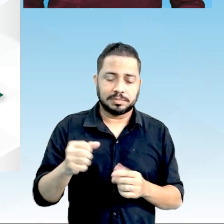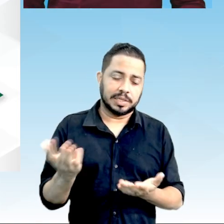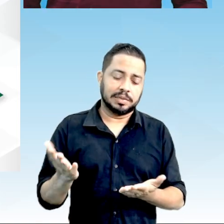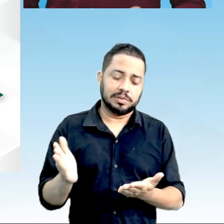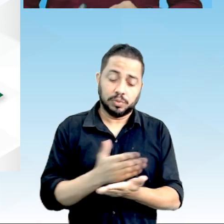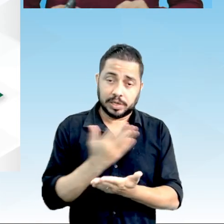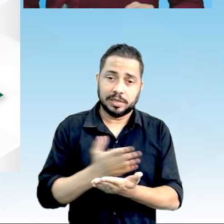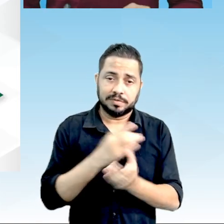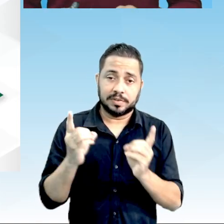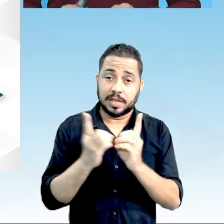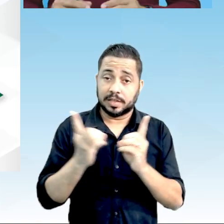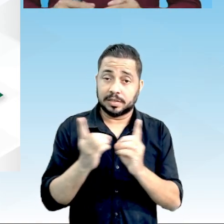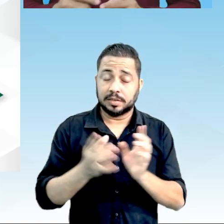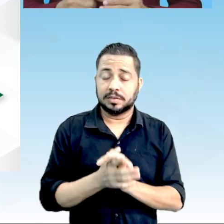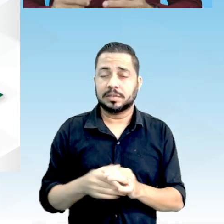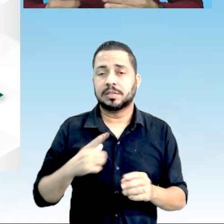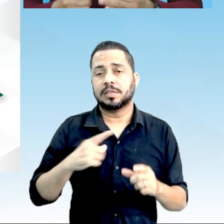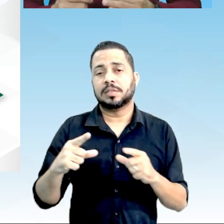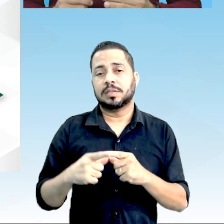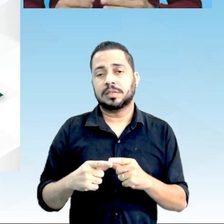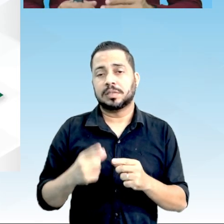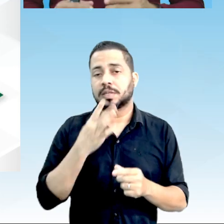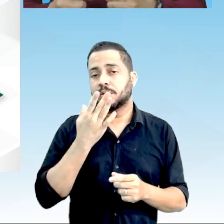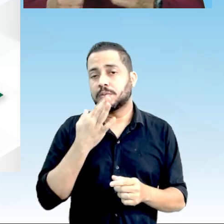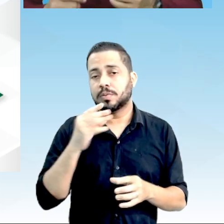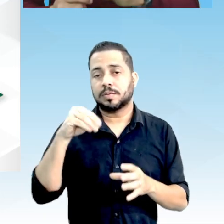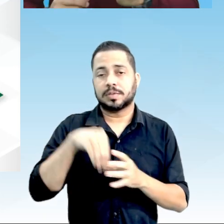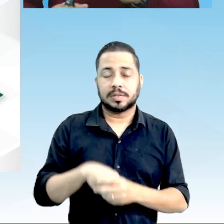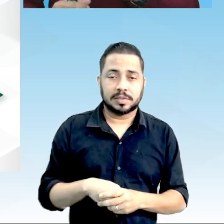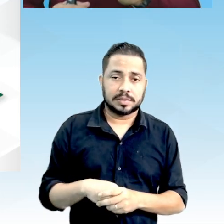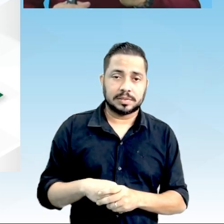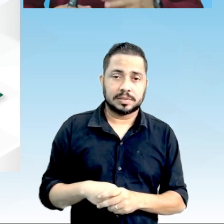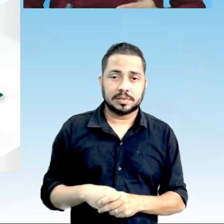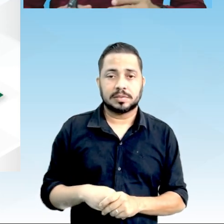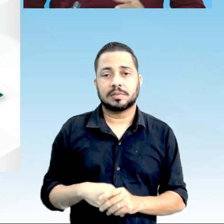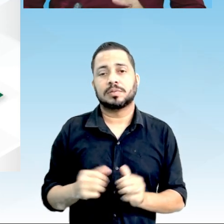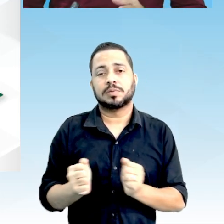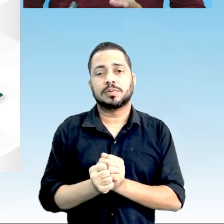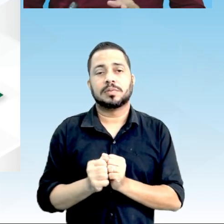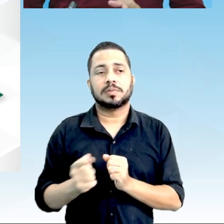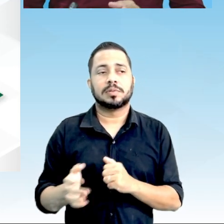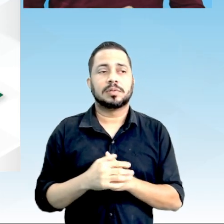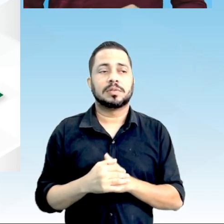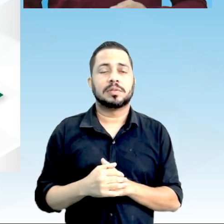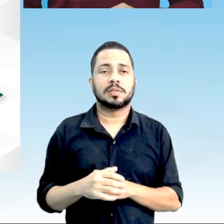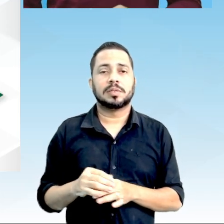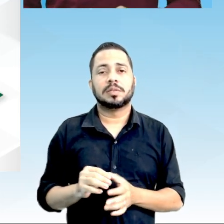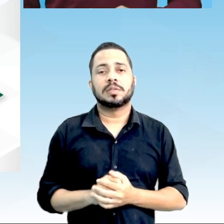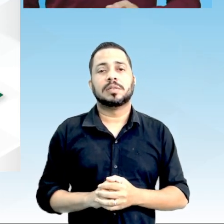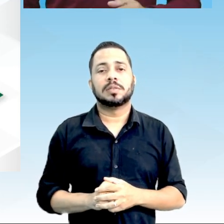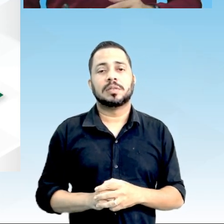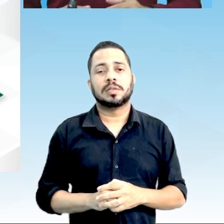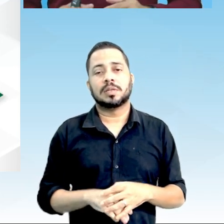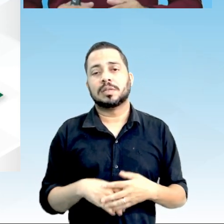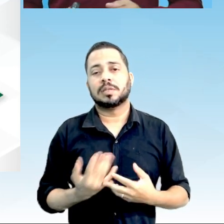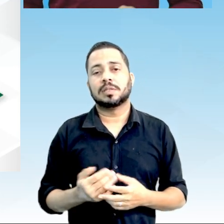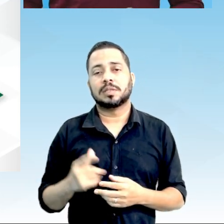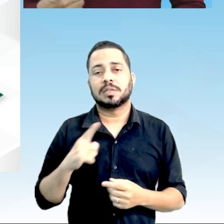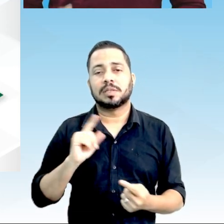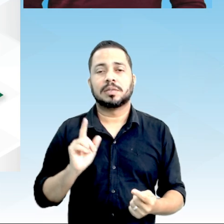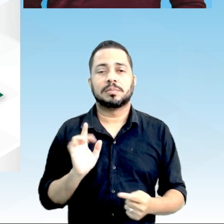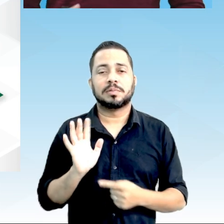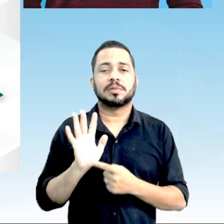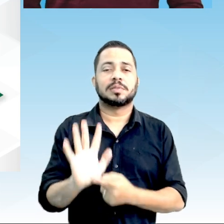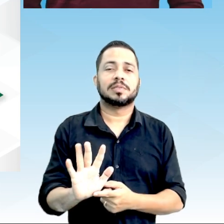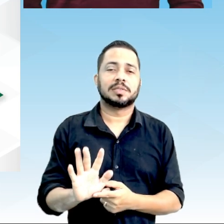tá? Aí o triângulo tem cor dentro dele, como esse aí, ó, tá meio azulzinho, pronto. Aí ele está indicando que